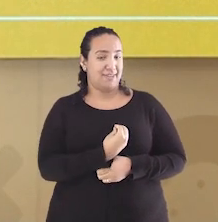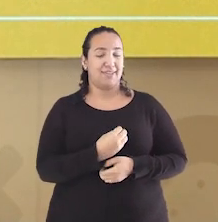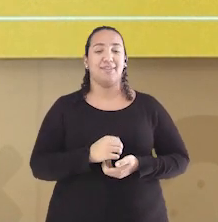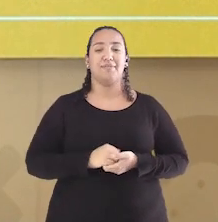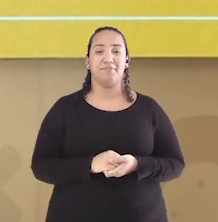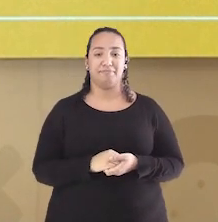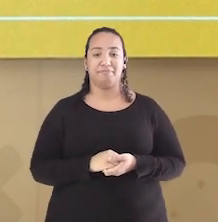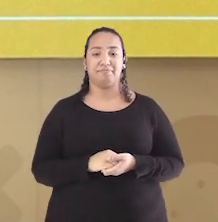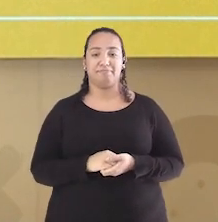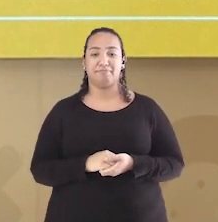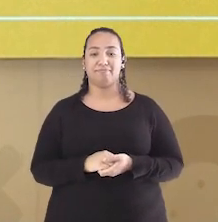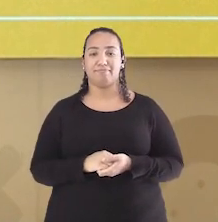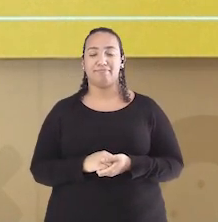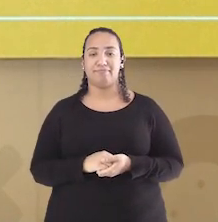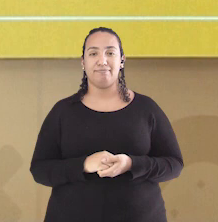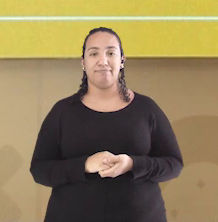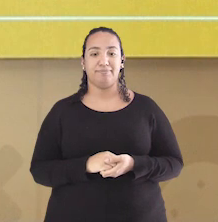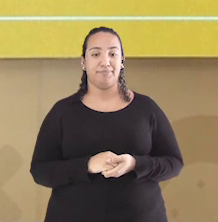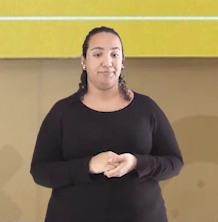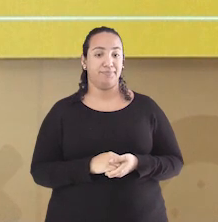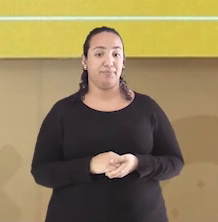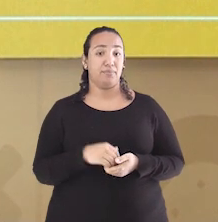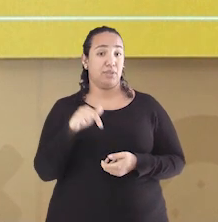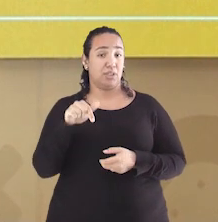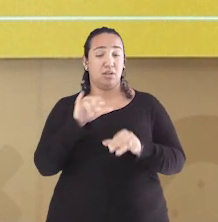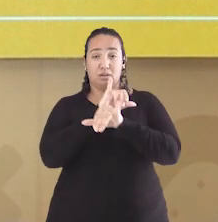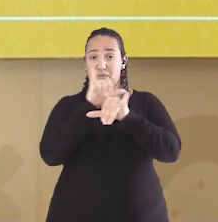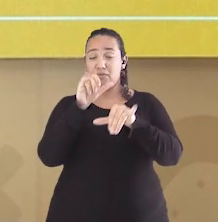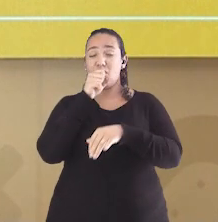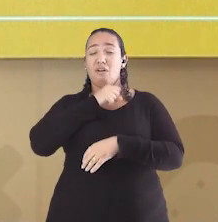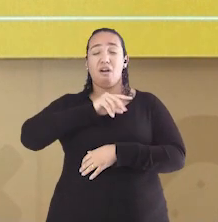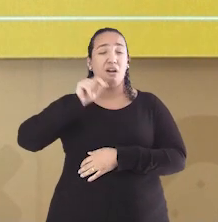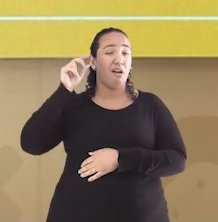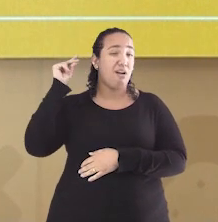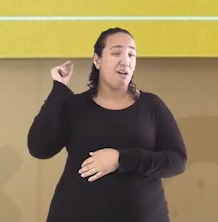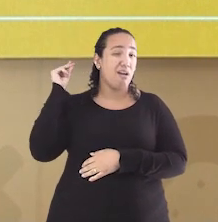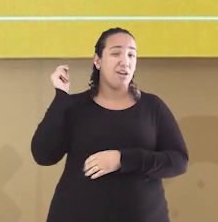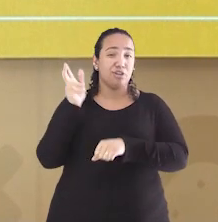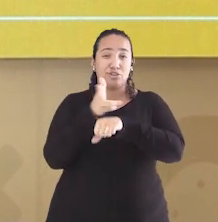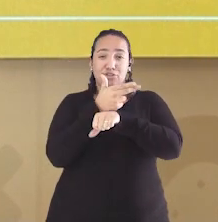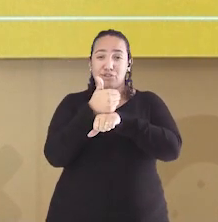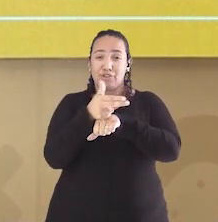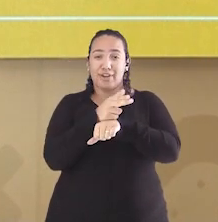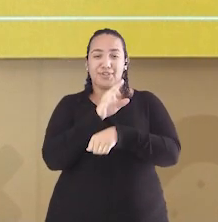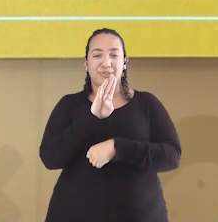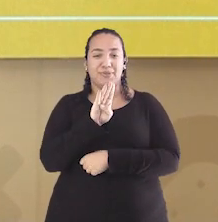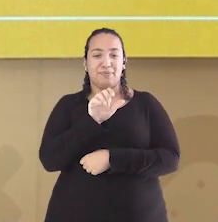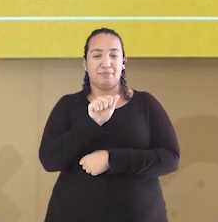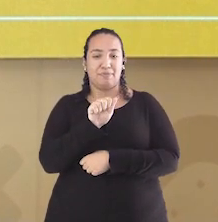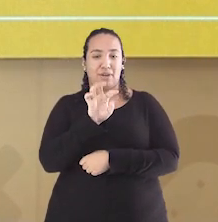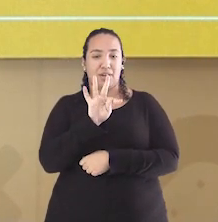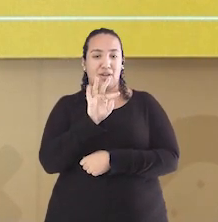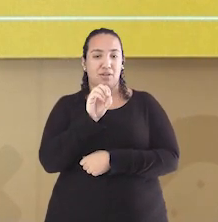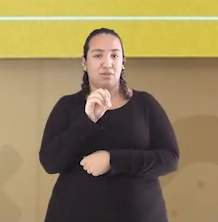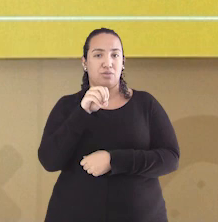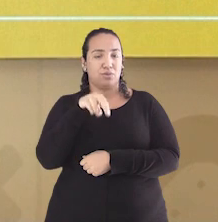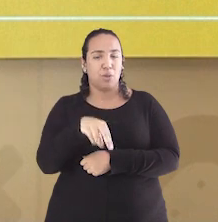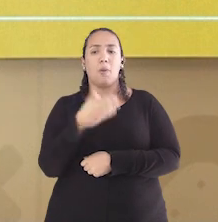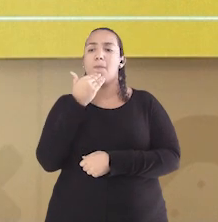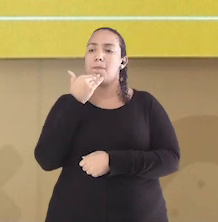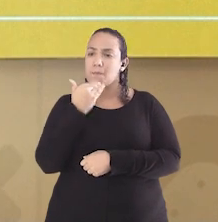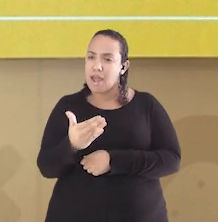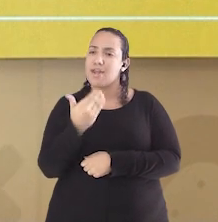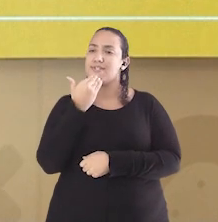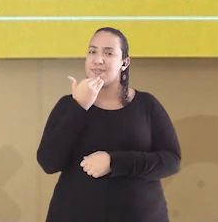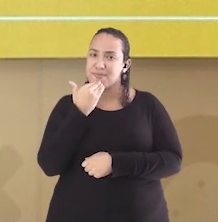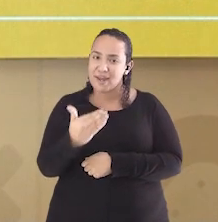viver. E aqui uma propaganda bem antiga do chocolate Batom. Peça batom, peça batom.